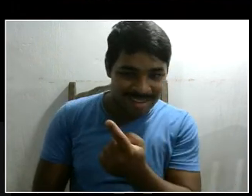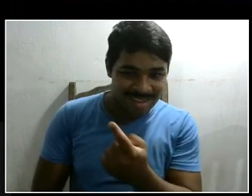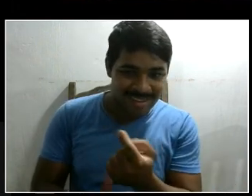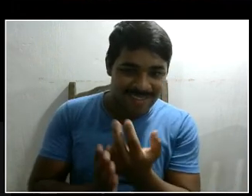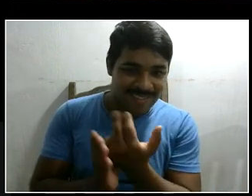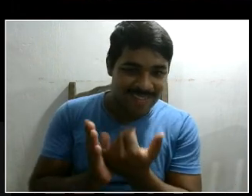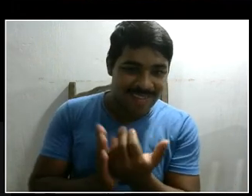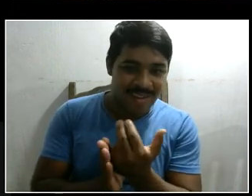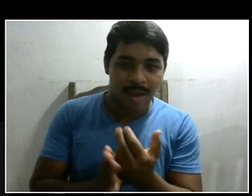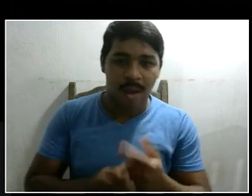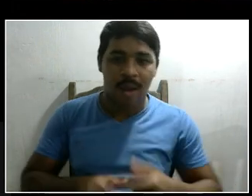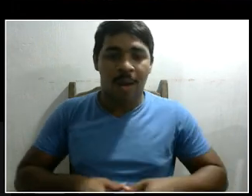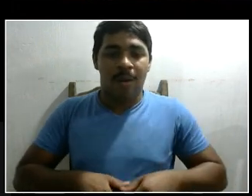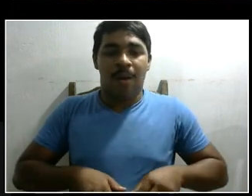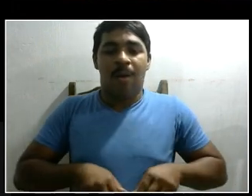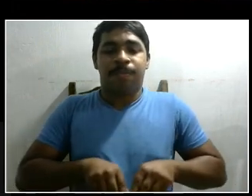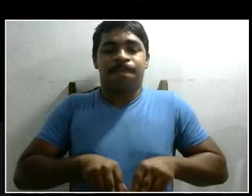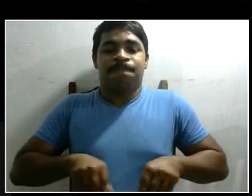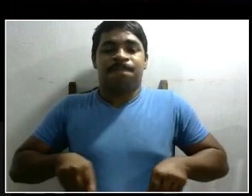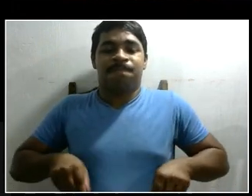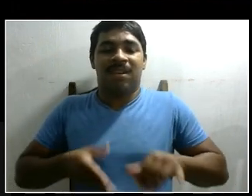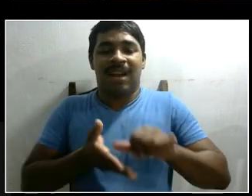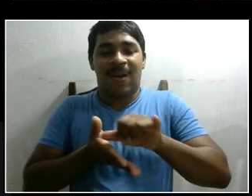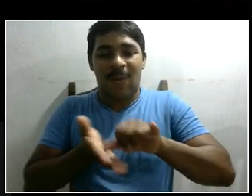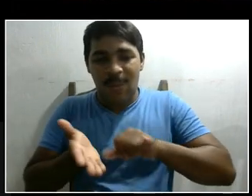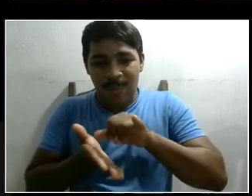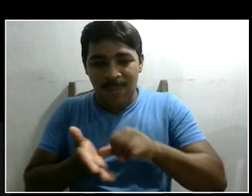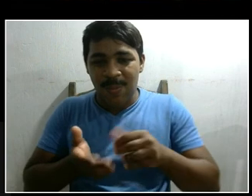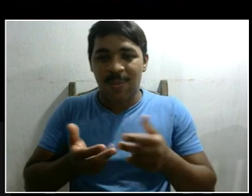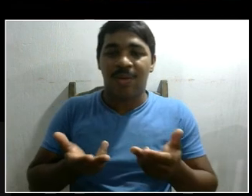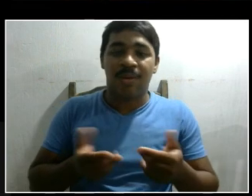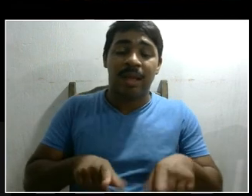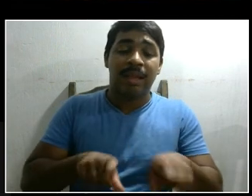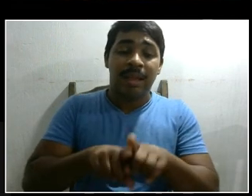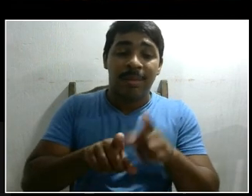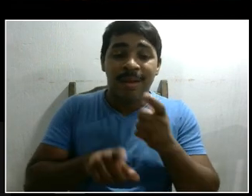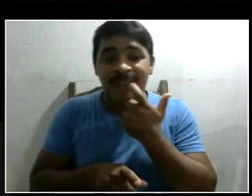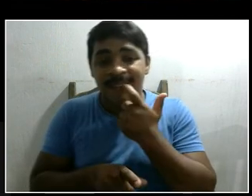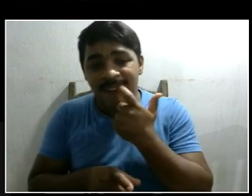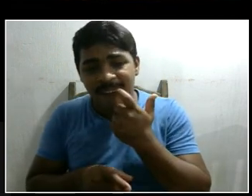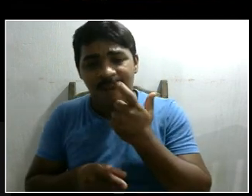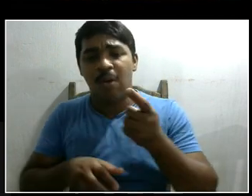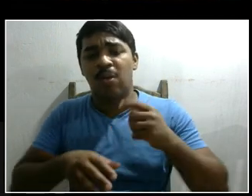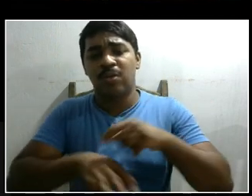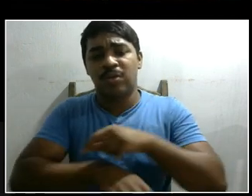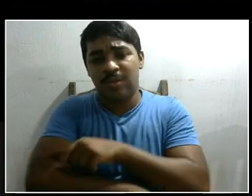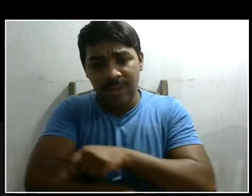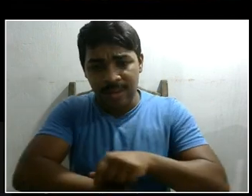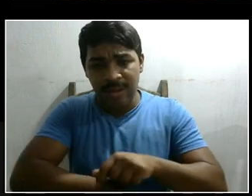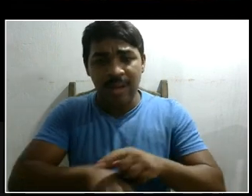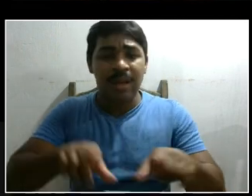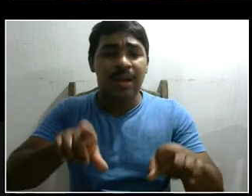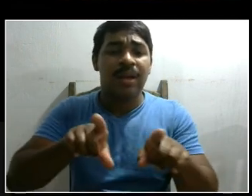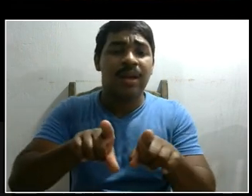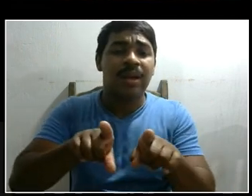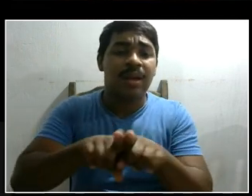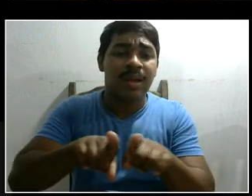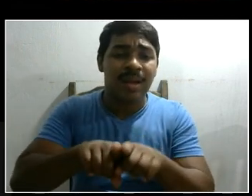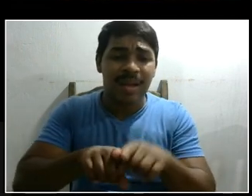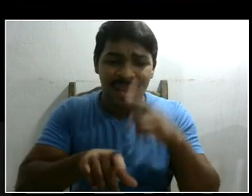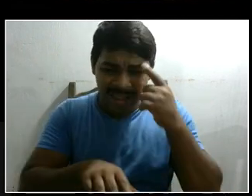forma gordura, que vai armazenar gordura, na verdade. O tecido ósseo, né? Que forma os nossos ossos. E temos ali como exemplo também